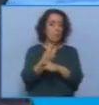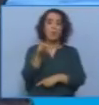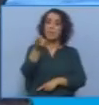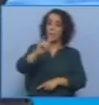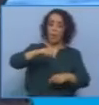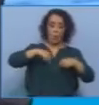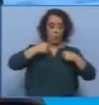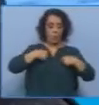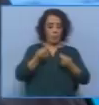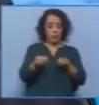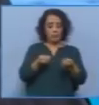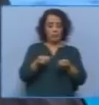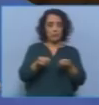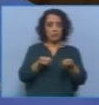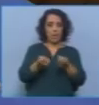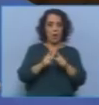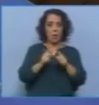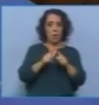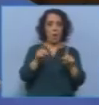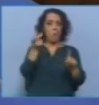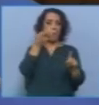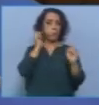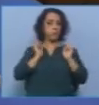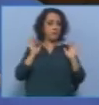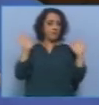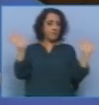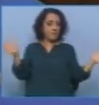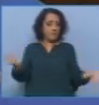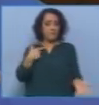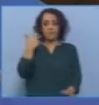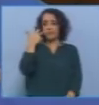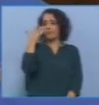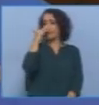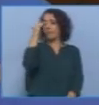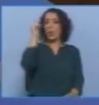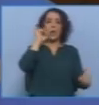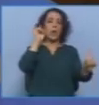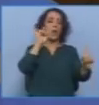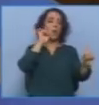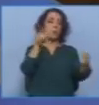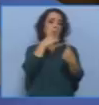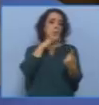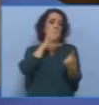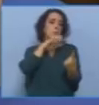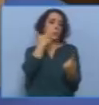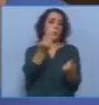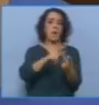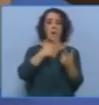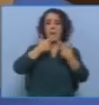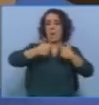qualidades, não é? É para eu me pavonear que sei línguas, ou música, ou qualquer